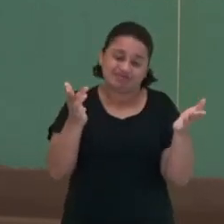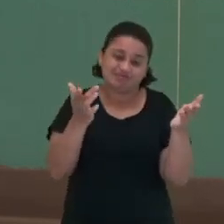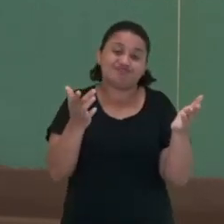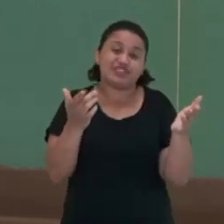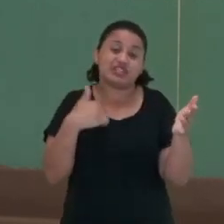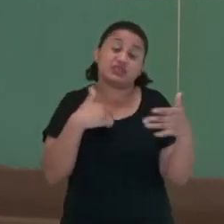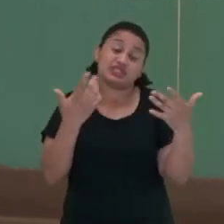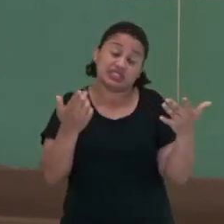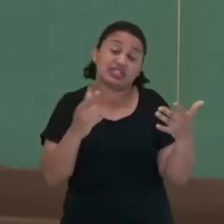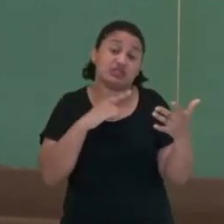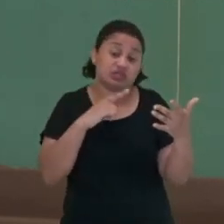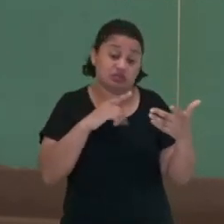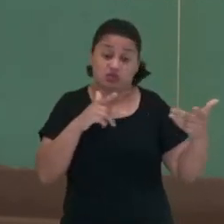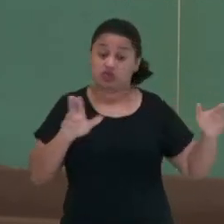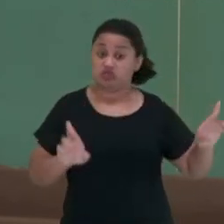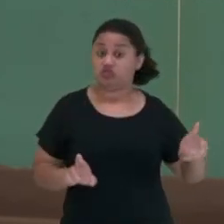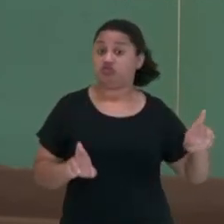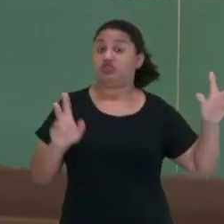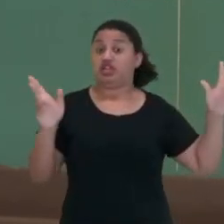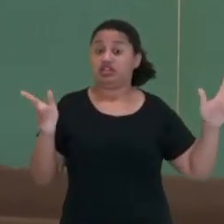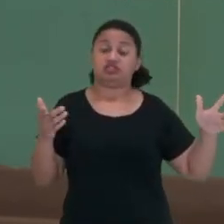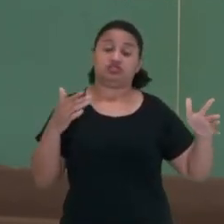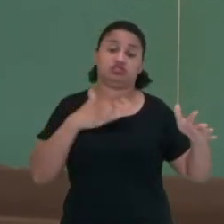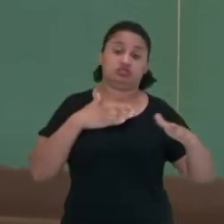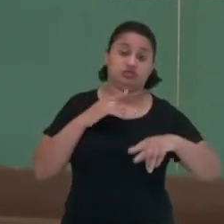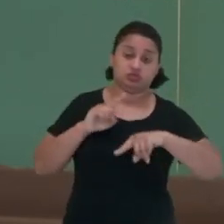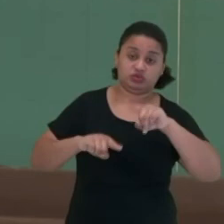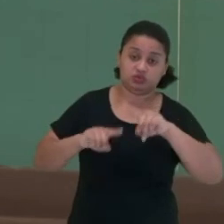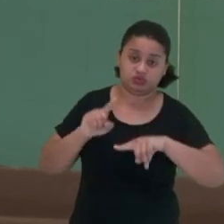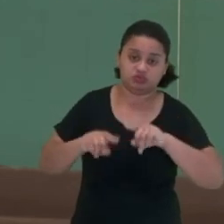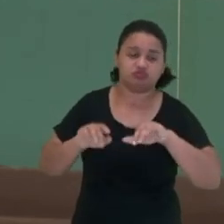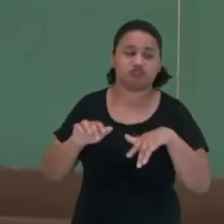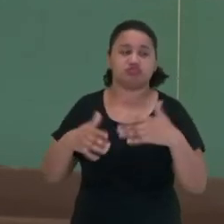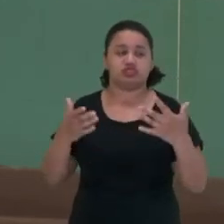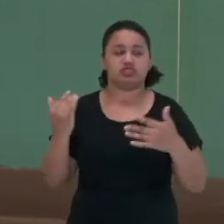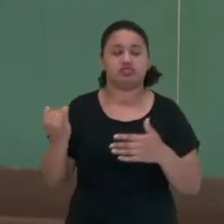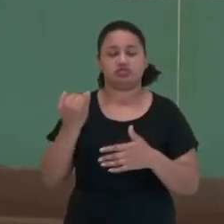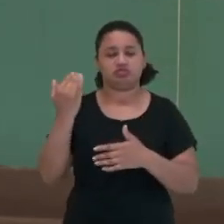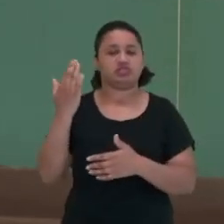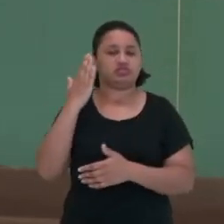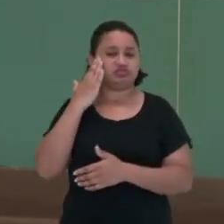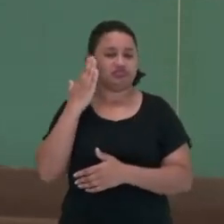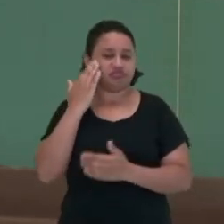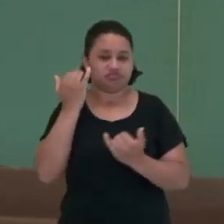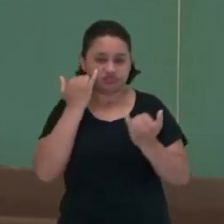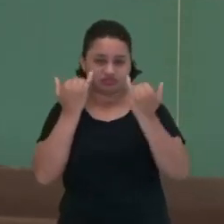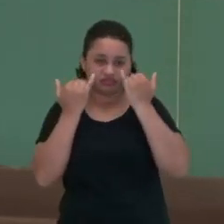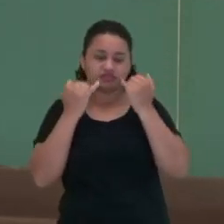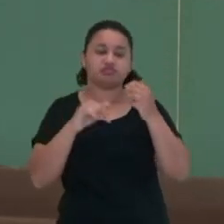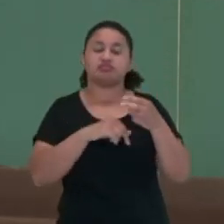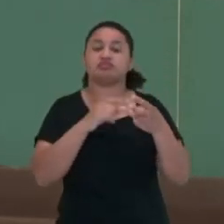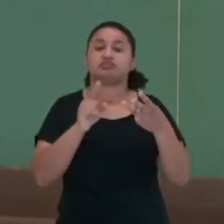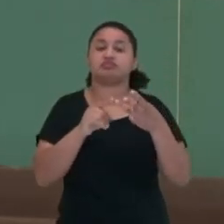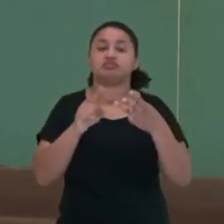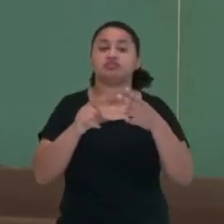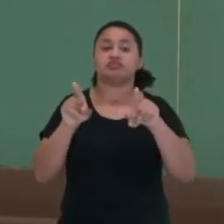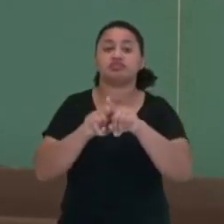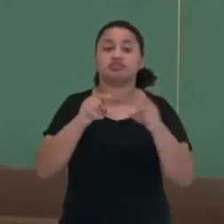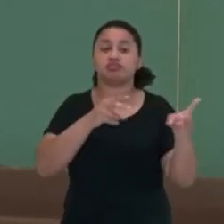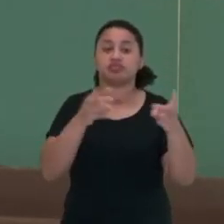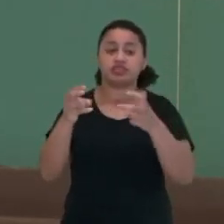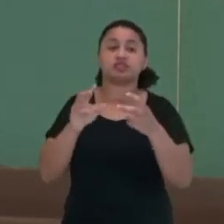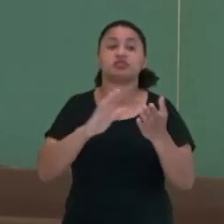tenha um grande diferencial dentro da minha mercadoria. Então é bom lembrar disso. E a gente identificou os custos